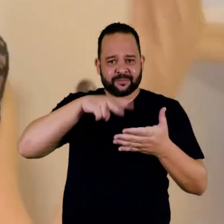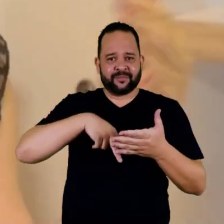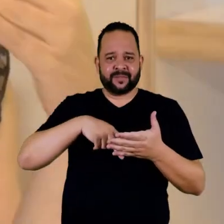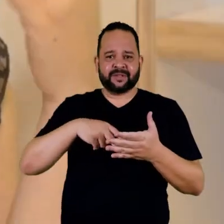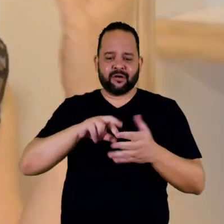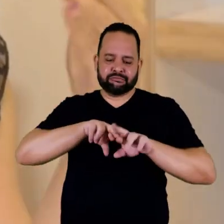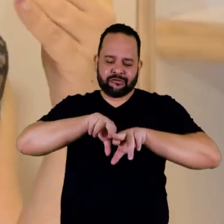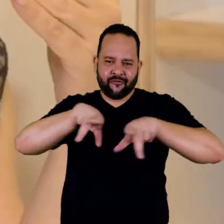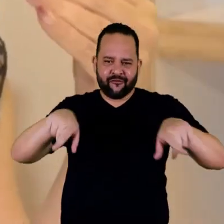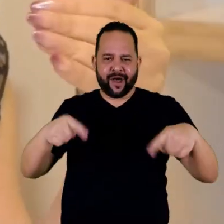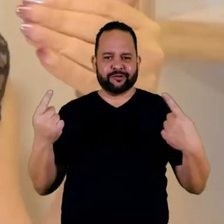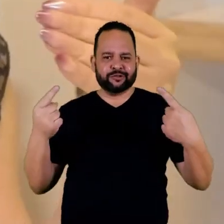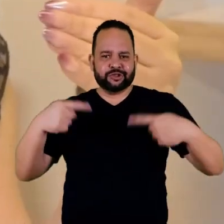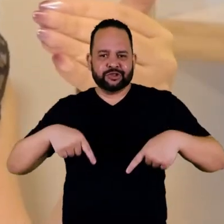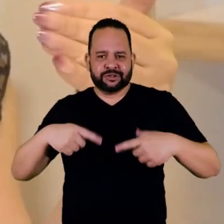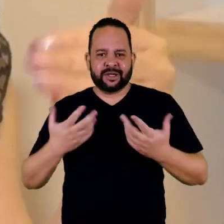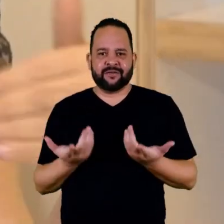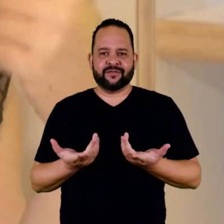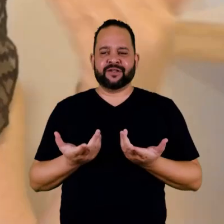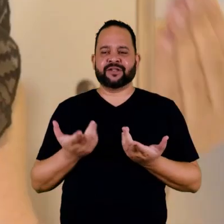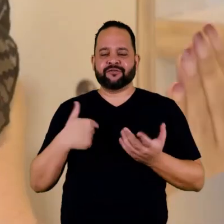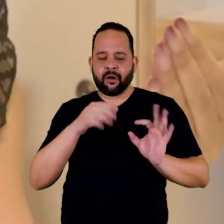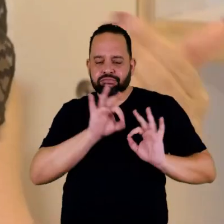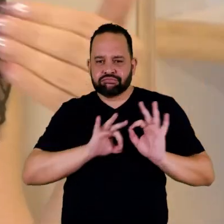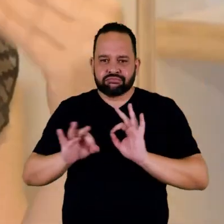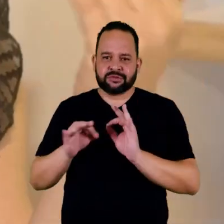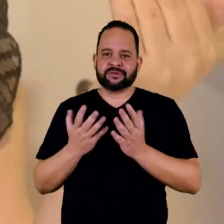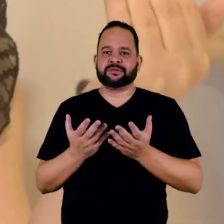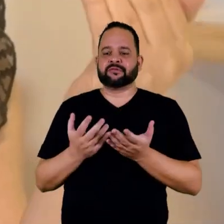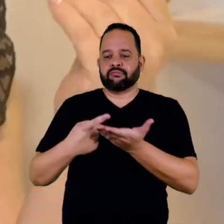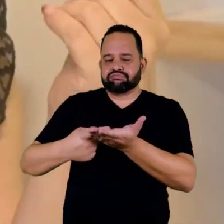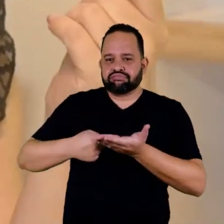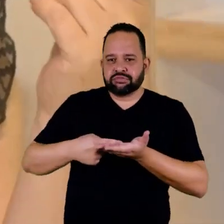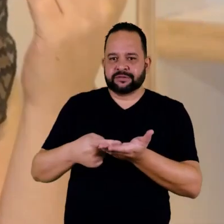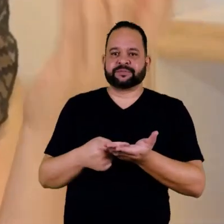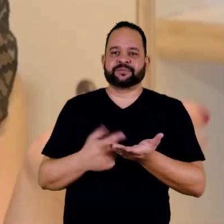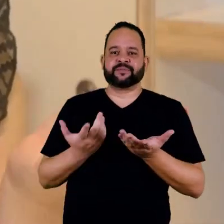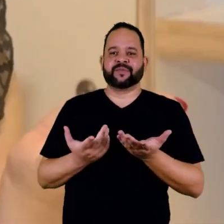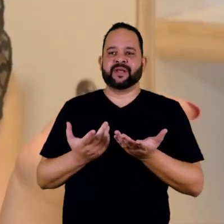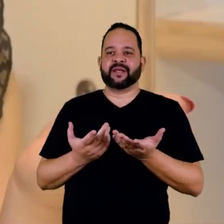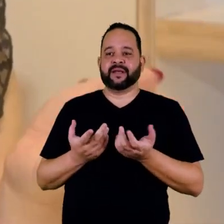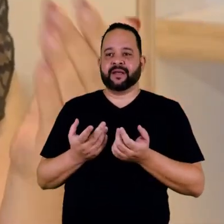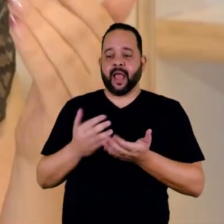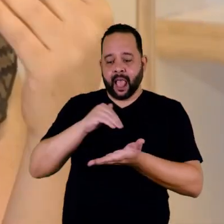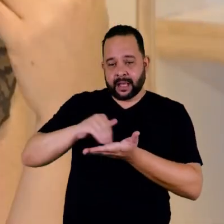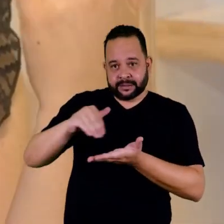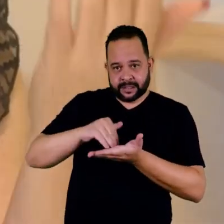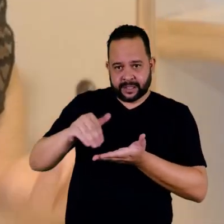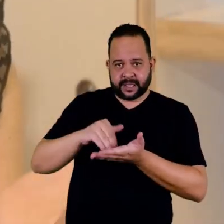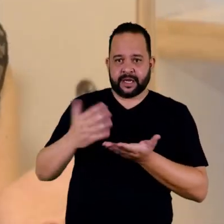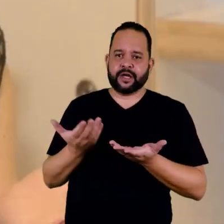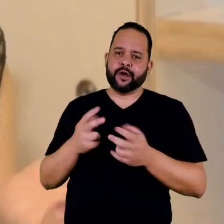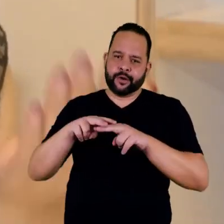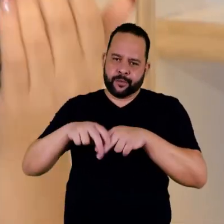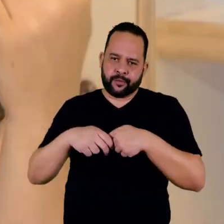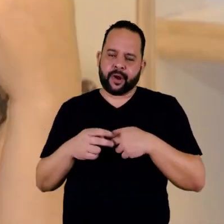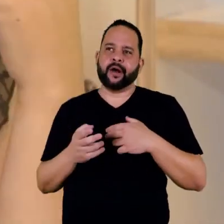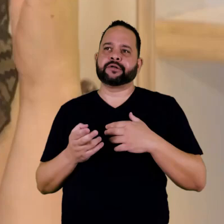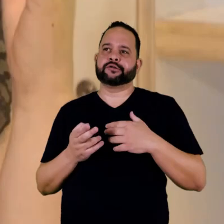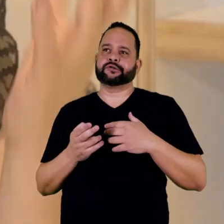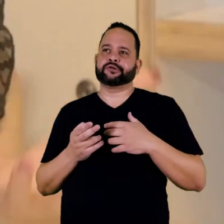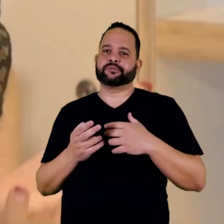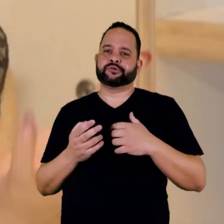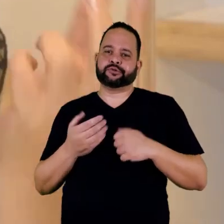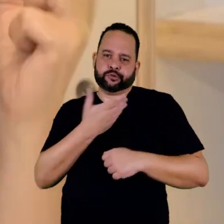Desafios que foram sendo eh demandados e colocados e que no final a secretaria por ser uma instituição